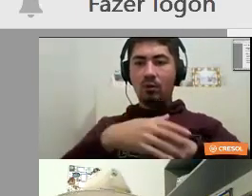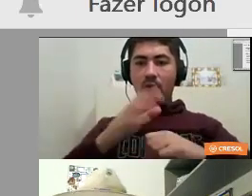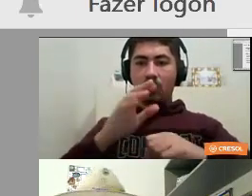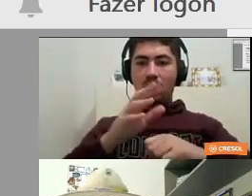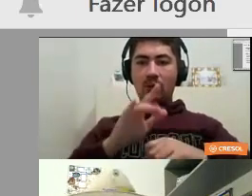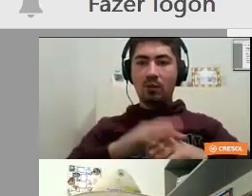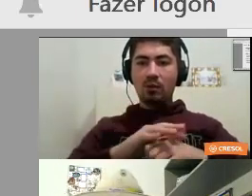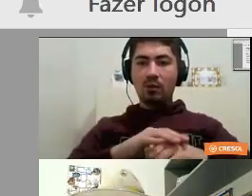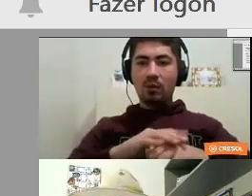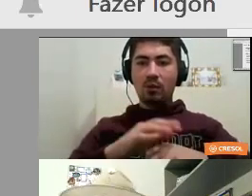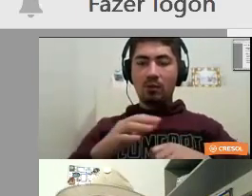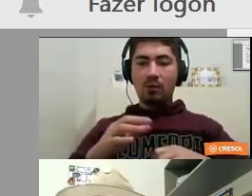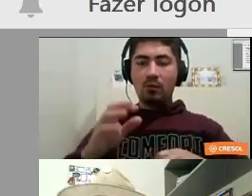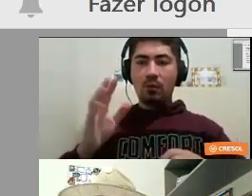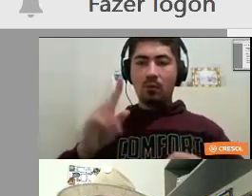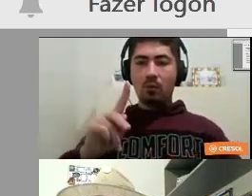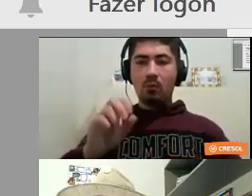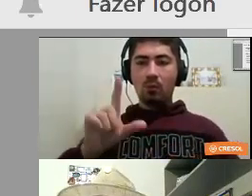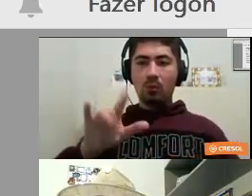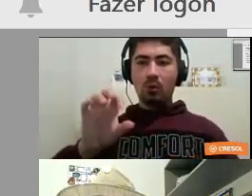em 1995,